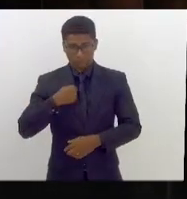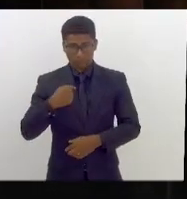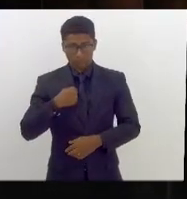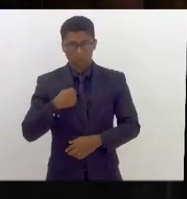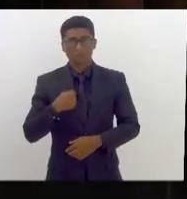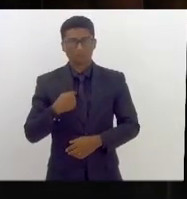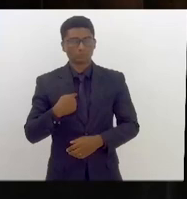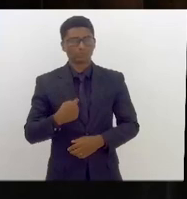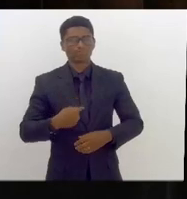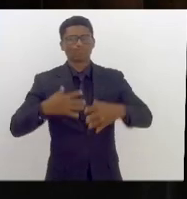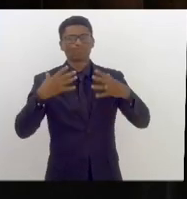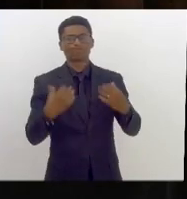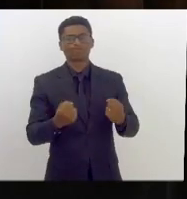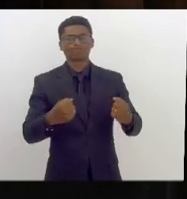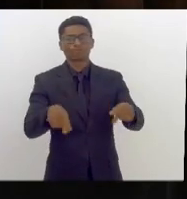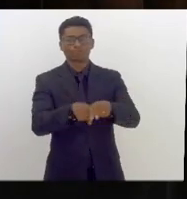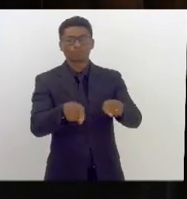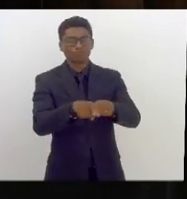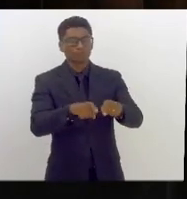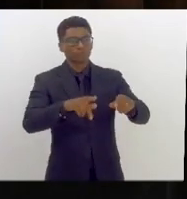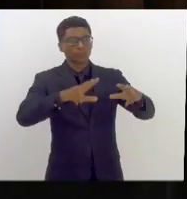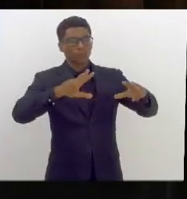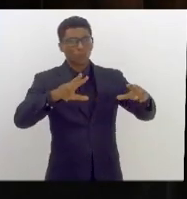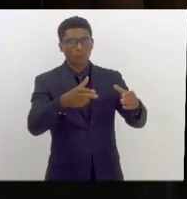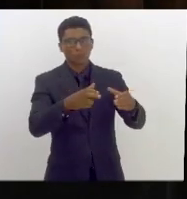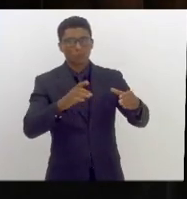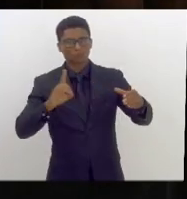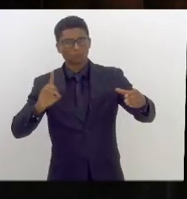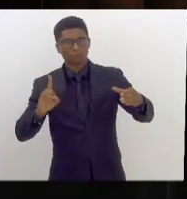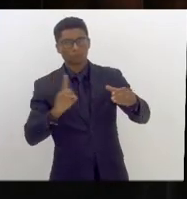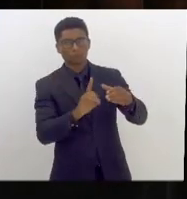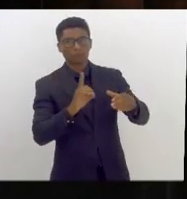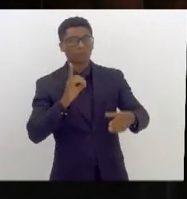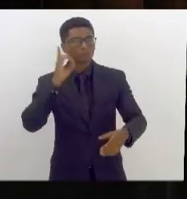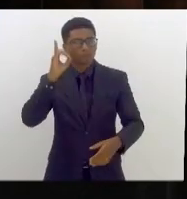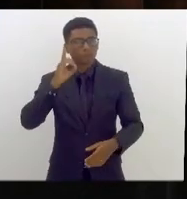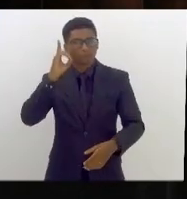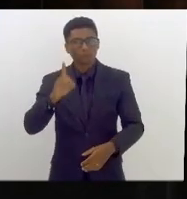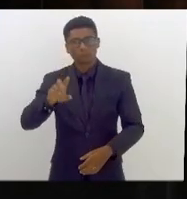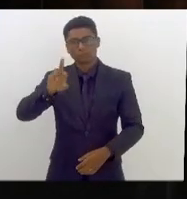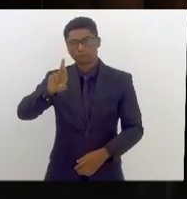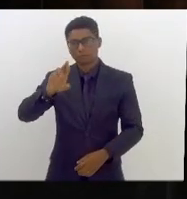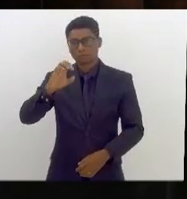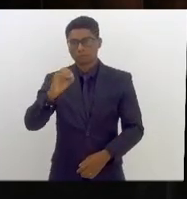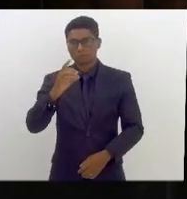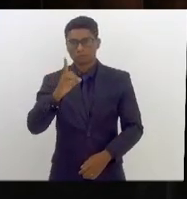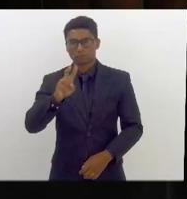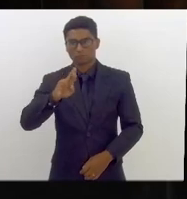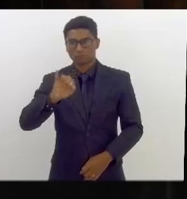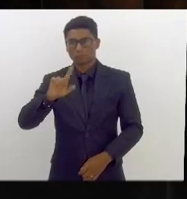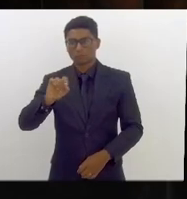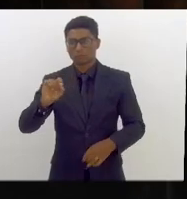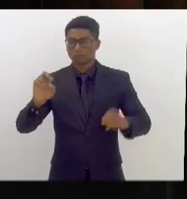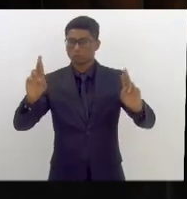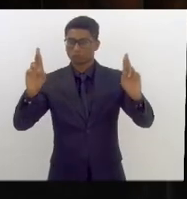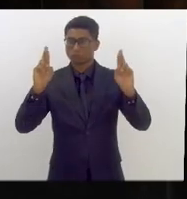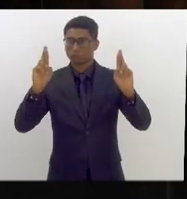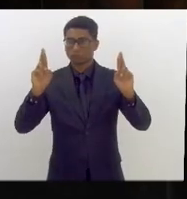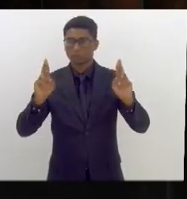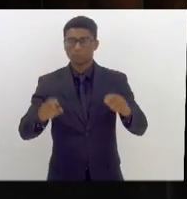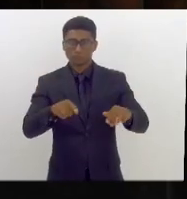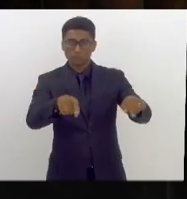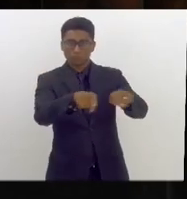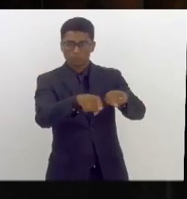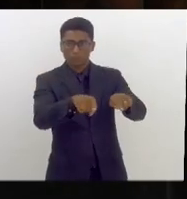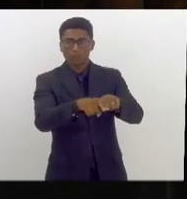à disposição para também compor essa comissão. Deputado Rodrigo Amorim fará fala aqui também depois. Espero que o deputado se